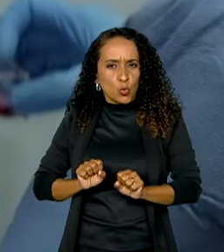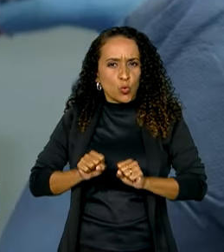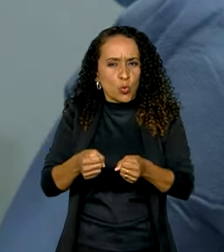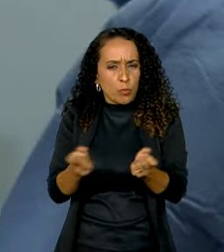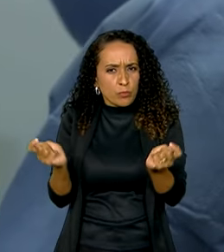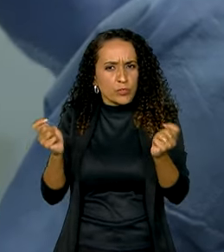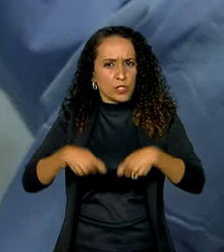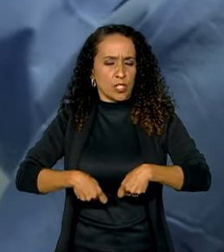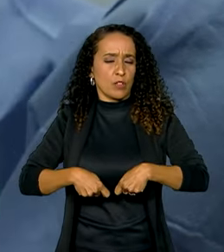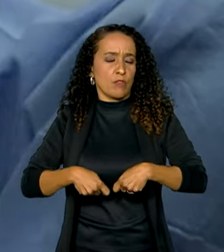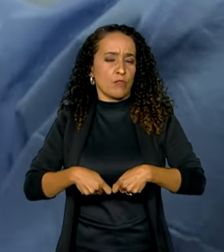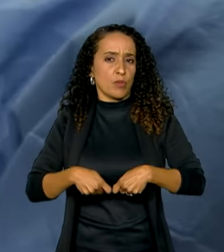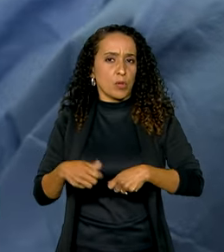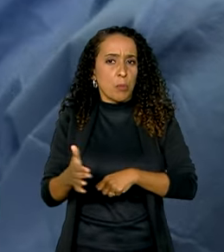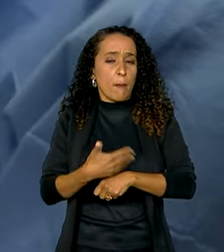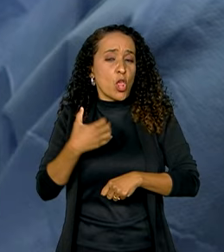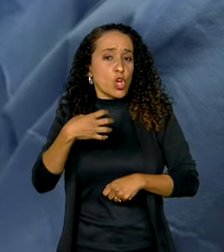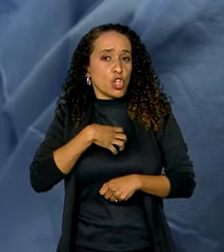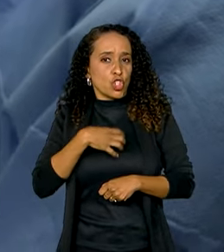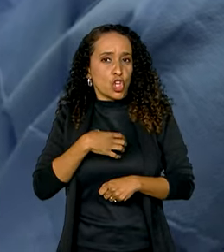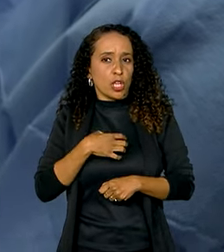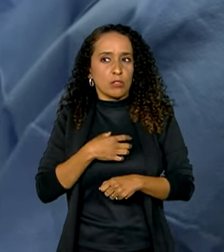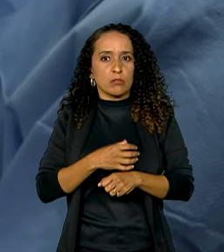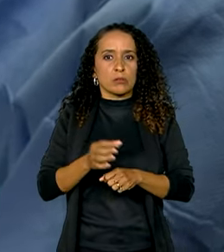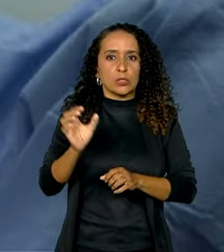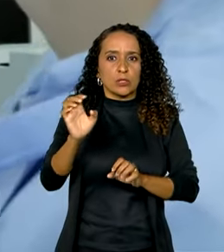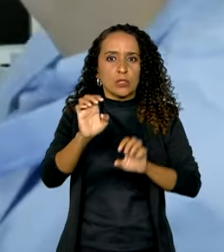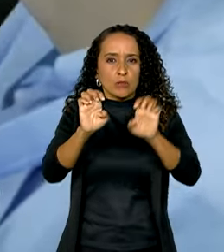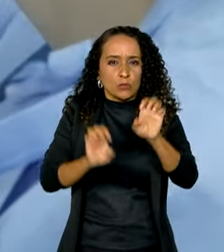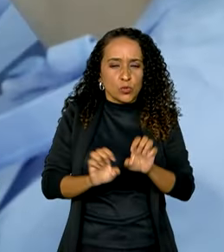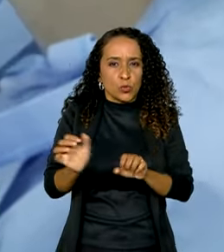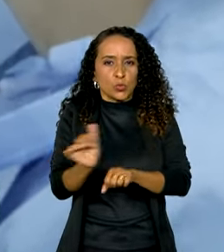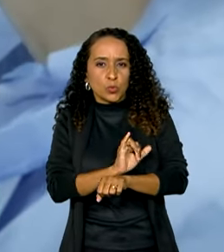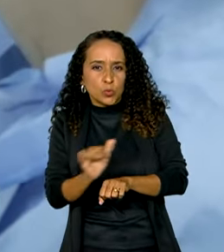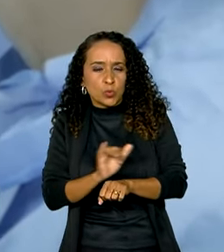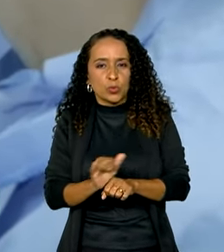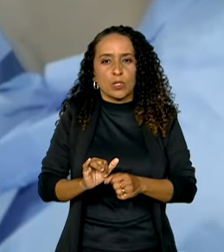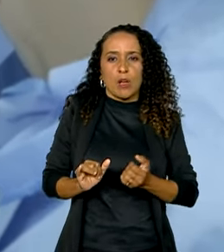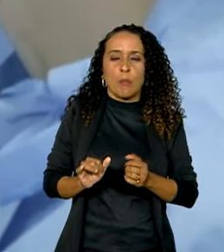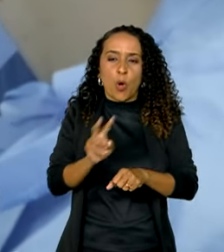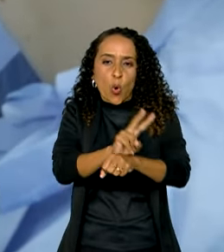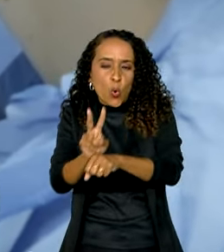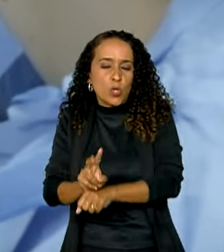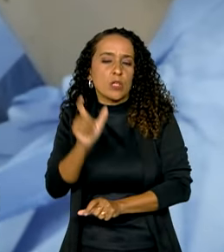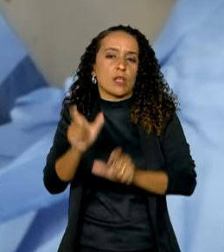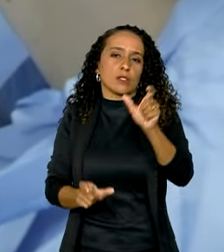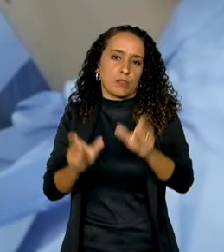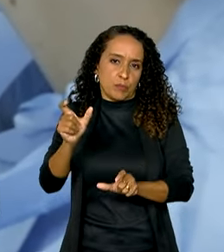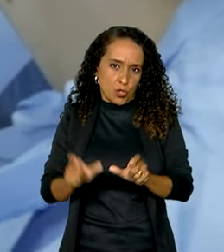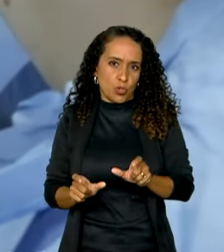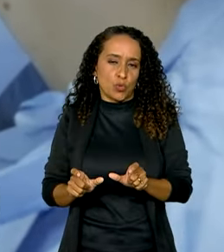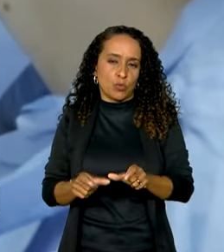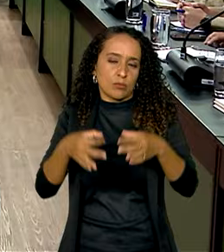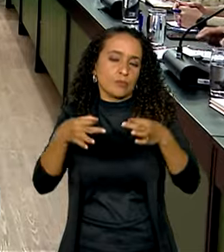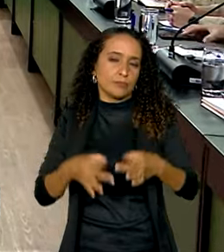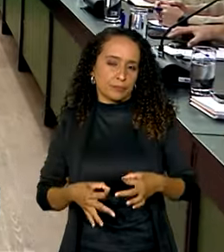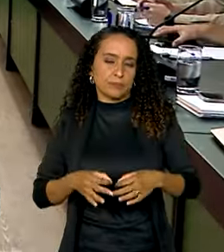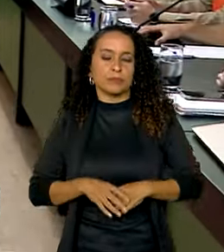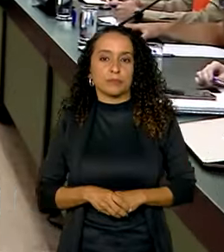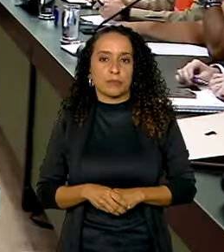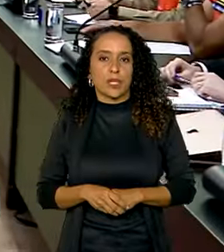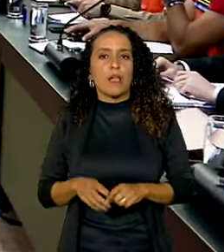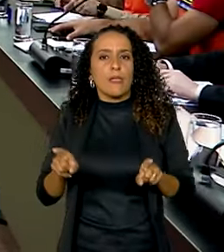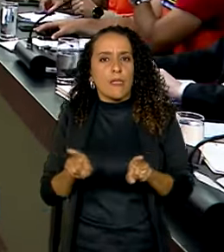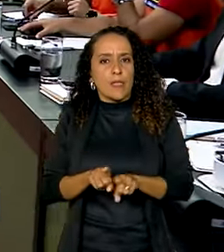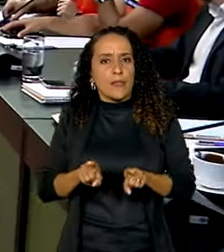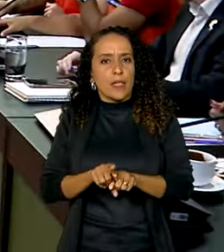possível na estruturação da rede de atenção para cuidar das pessoas de forma adequada. E reforçou